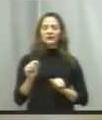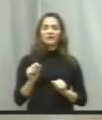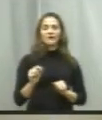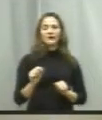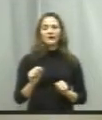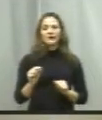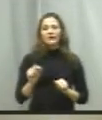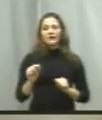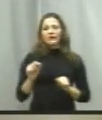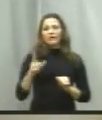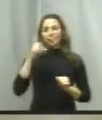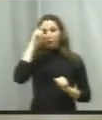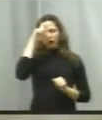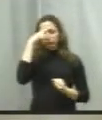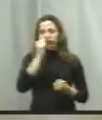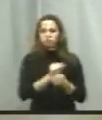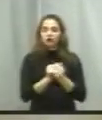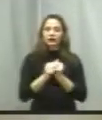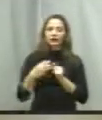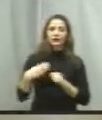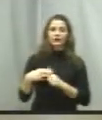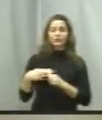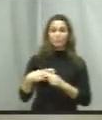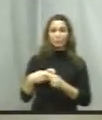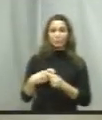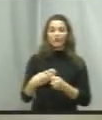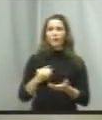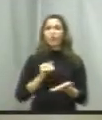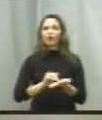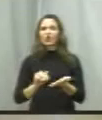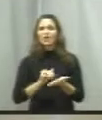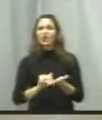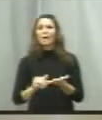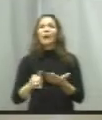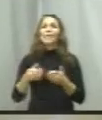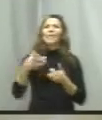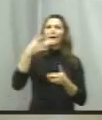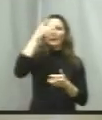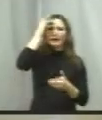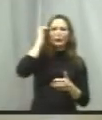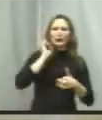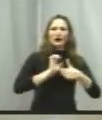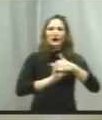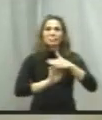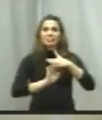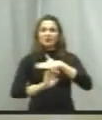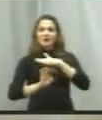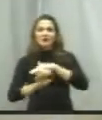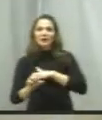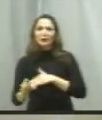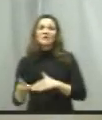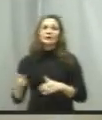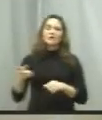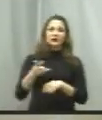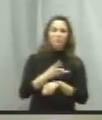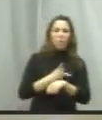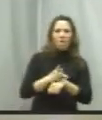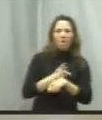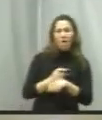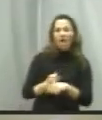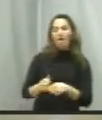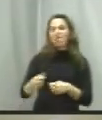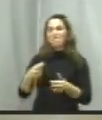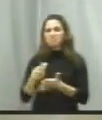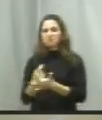cidade, porque o secretário é o cara que vai nas empresas, que corre atrás de patrocínio, que briga com o prefeito, que ele tem